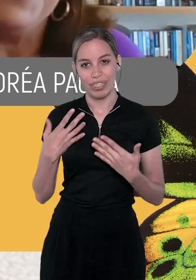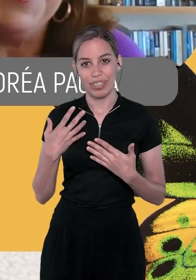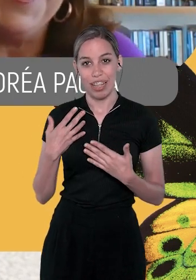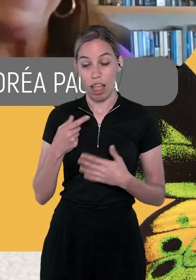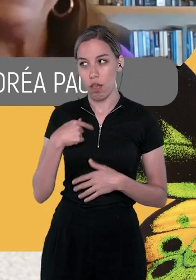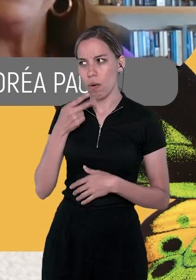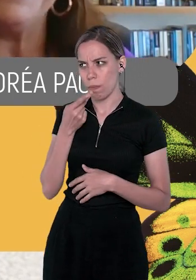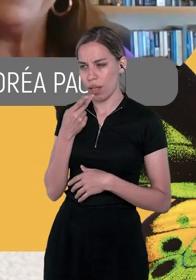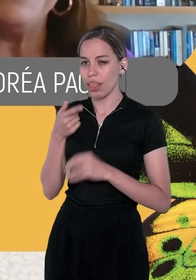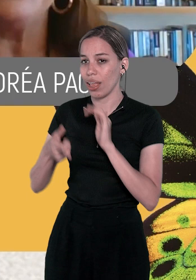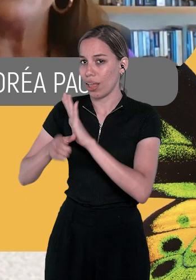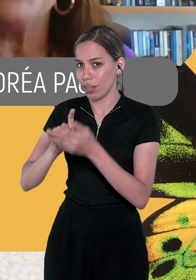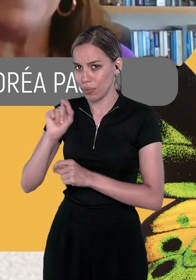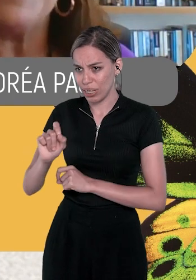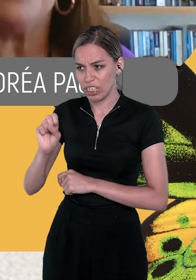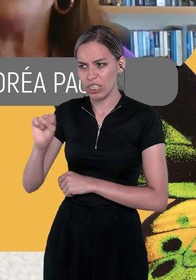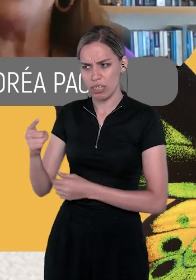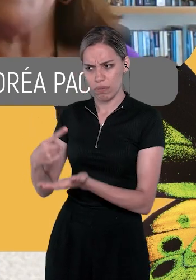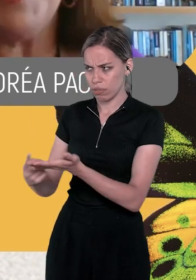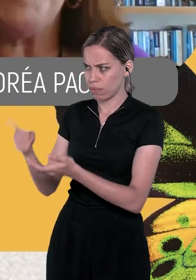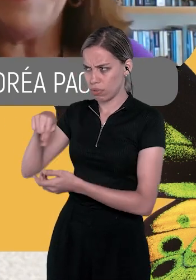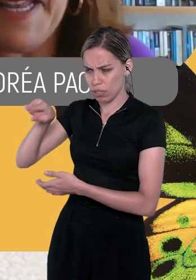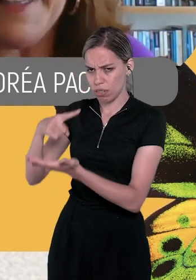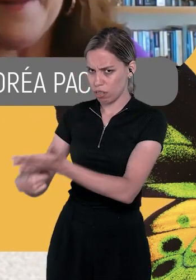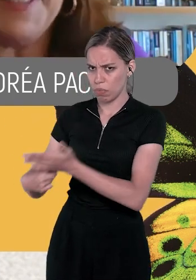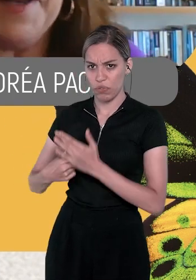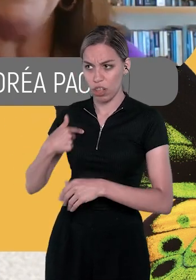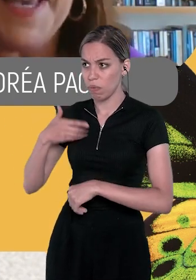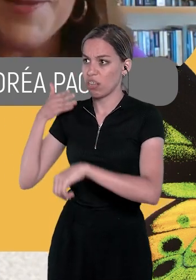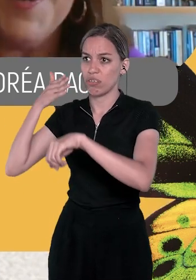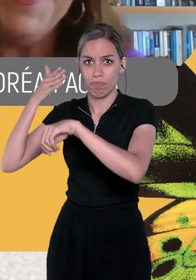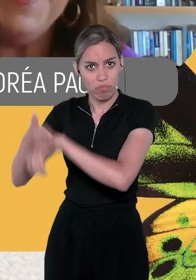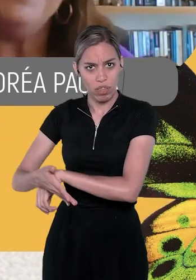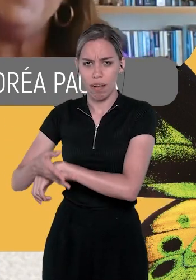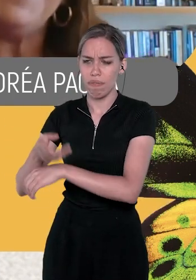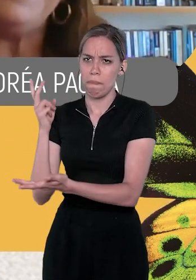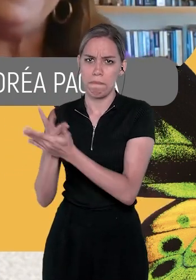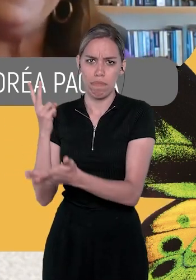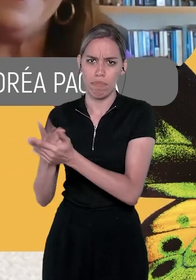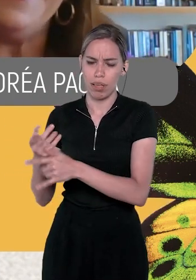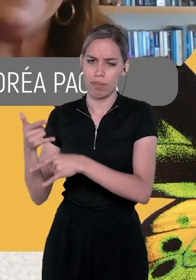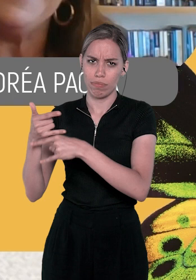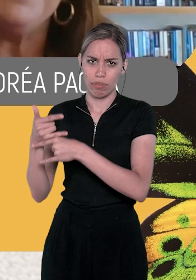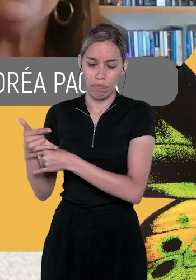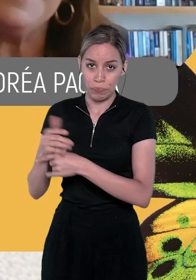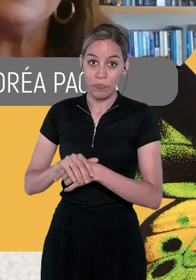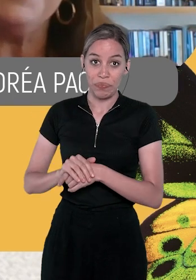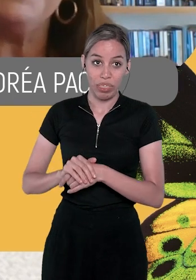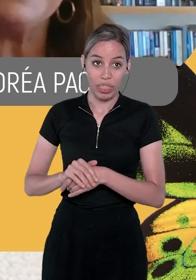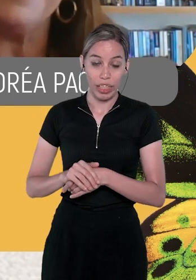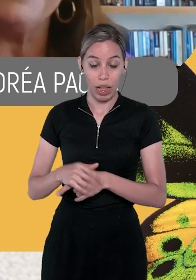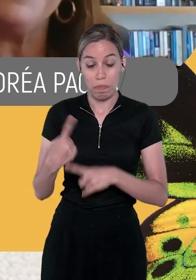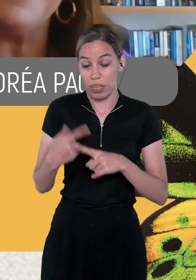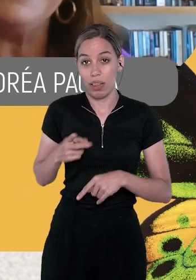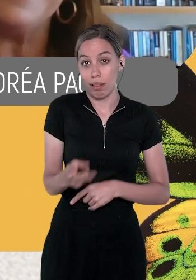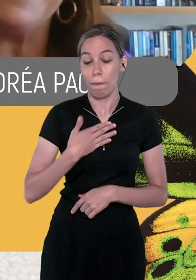cabelos castanhos longos. Andréia usa um óculos de hastes azul escuro e veste uma blusa roxa. Ela está